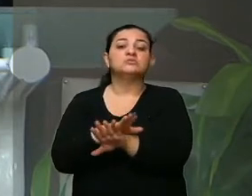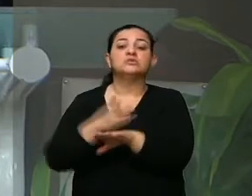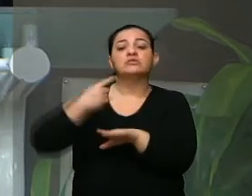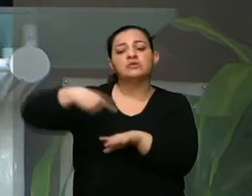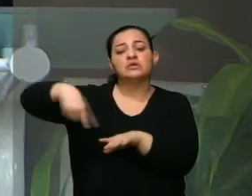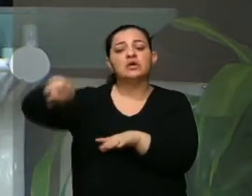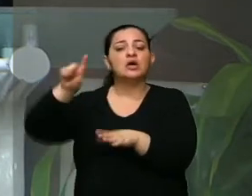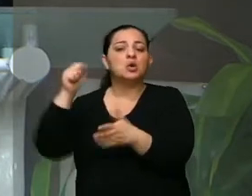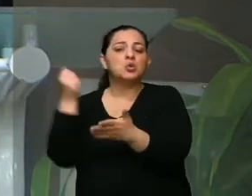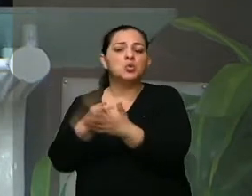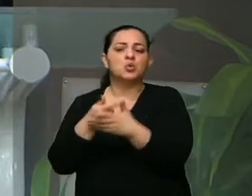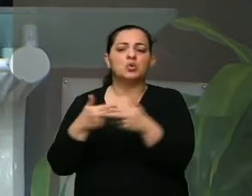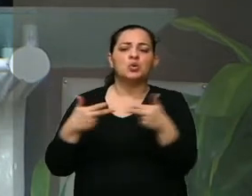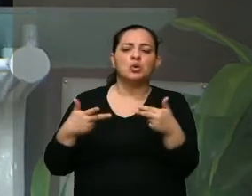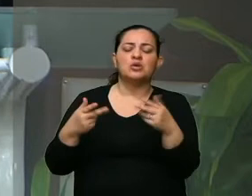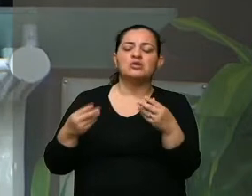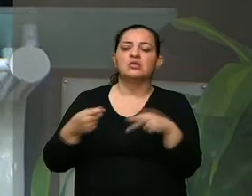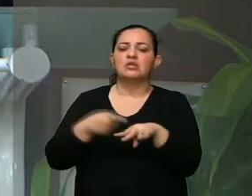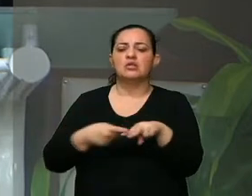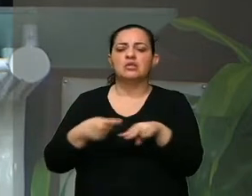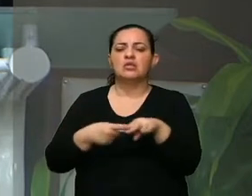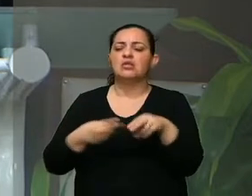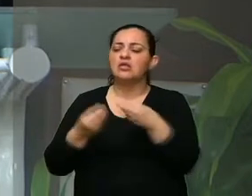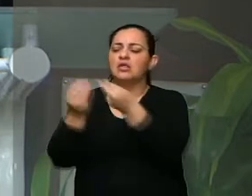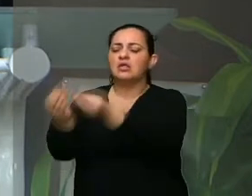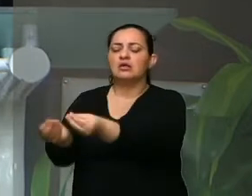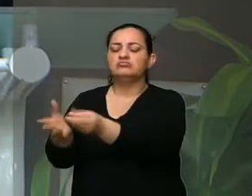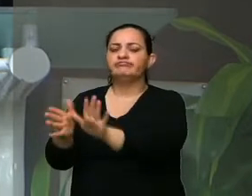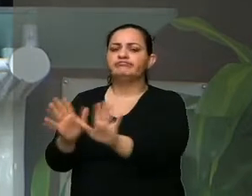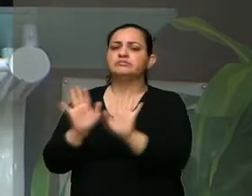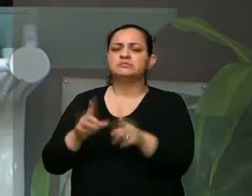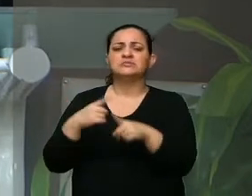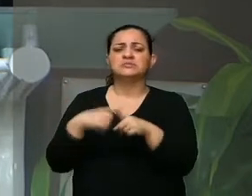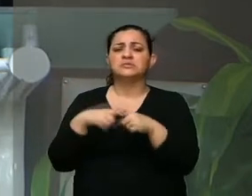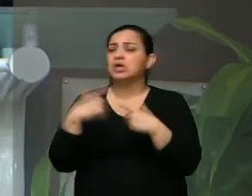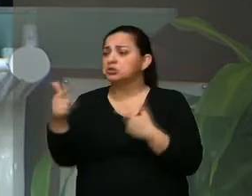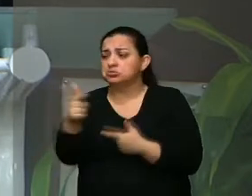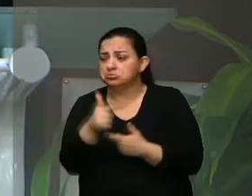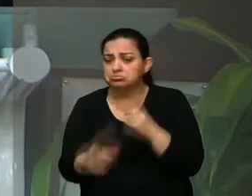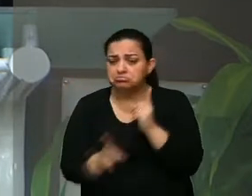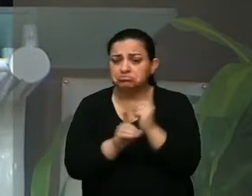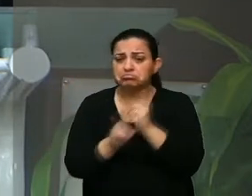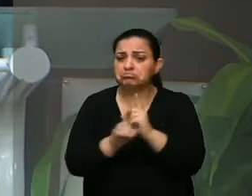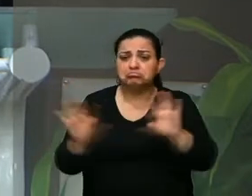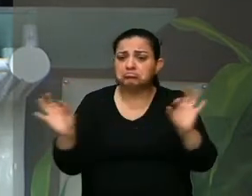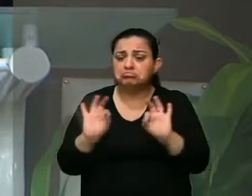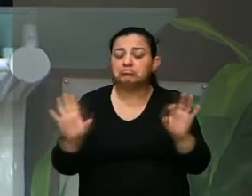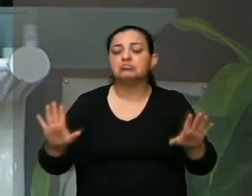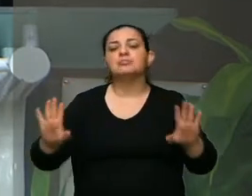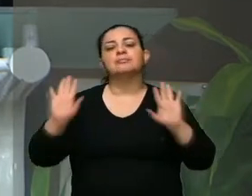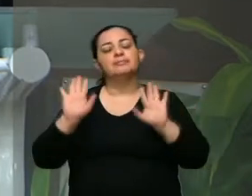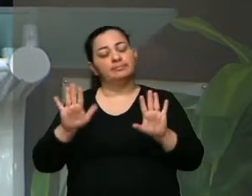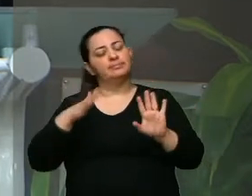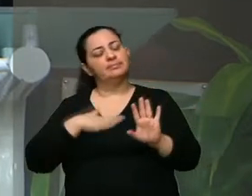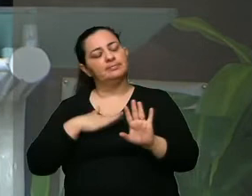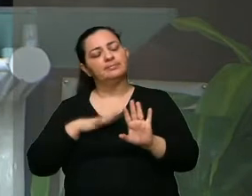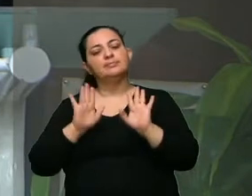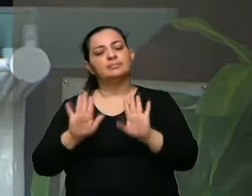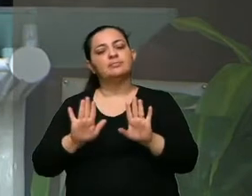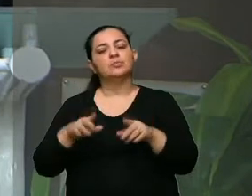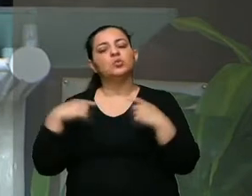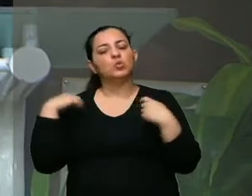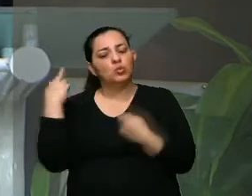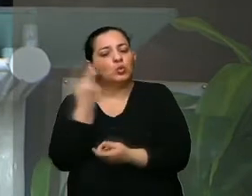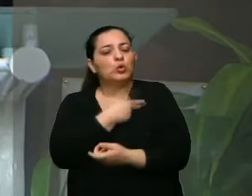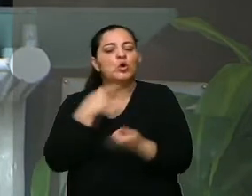vai comprar uma coisa daquela por filho daí mas porque eles é que não tem dá um jeito nós